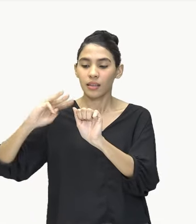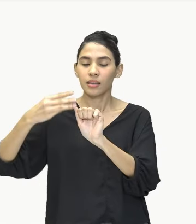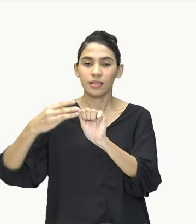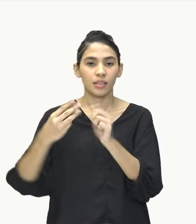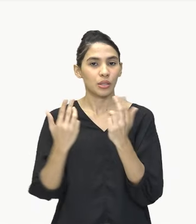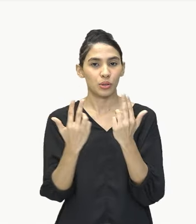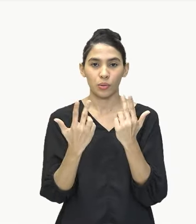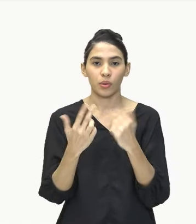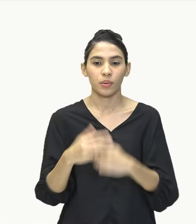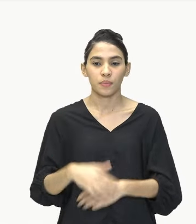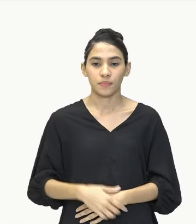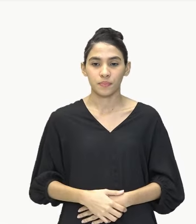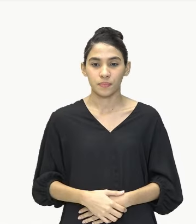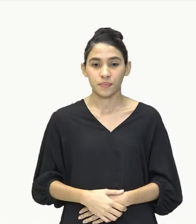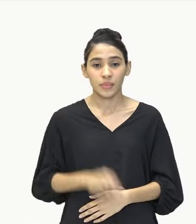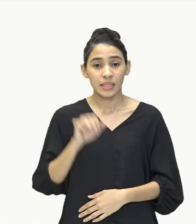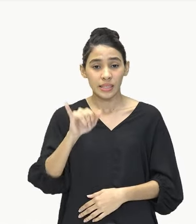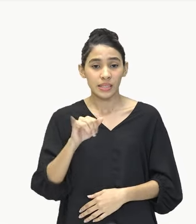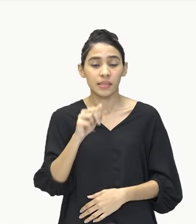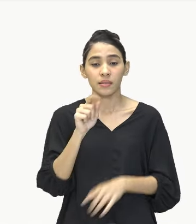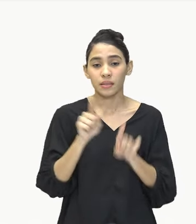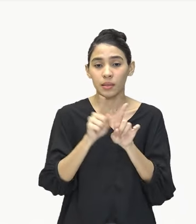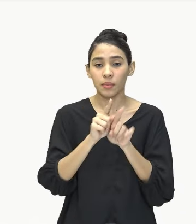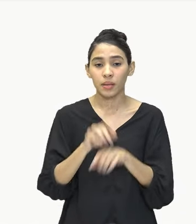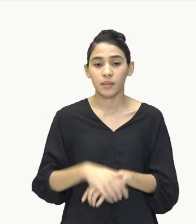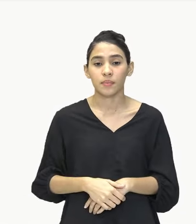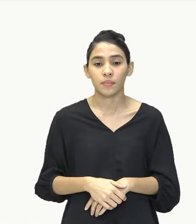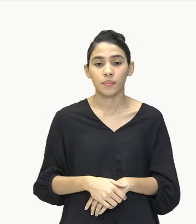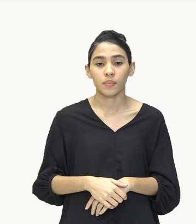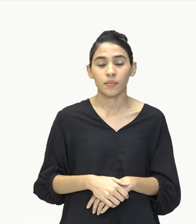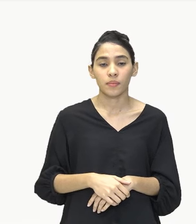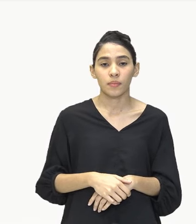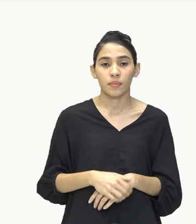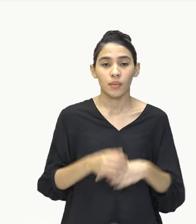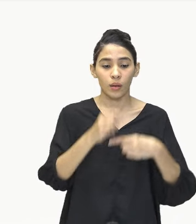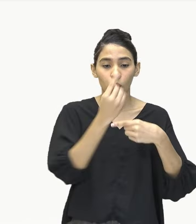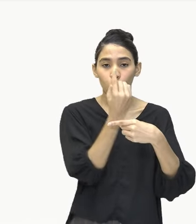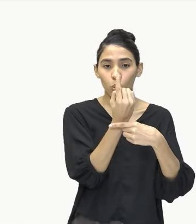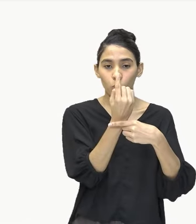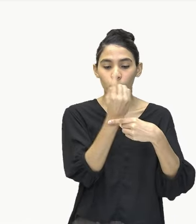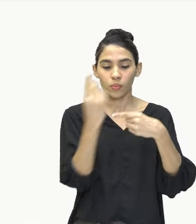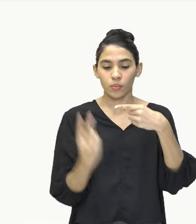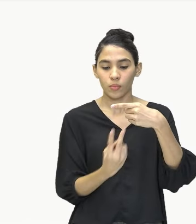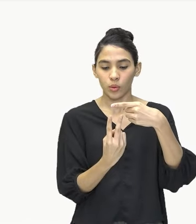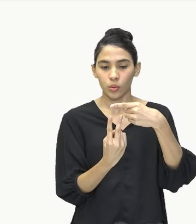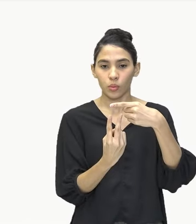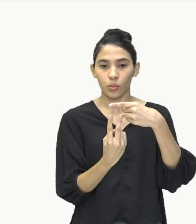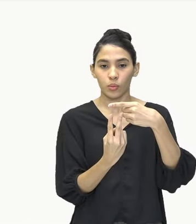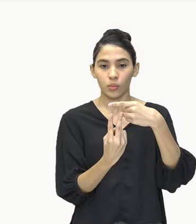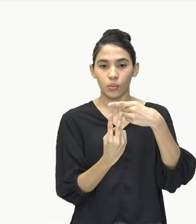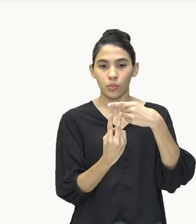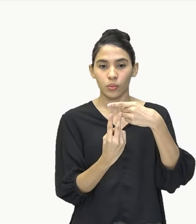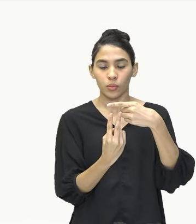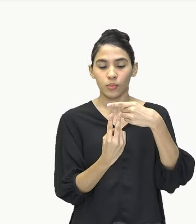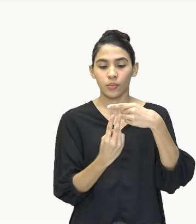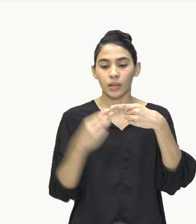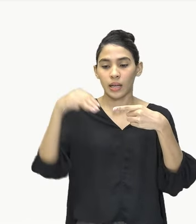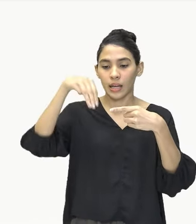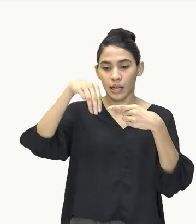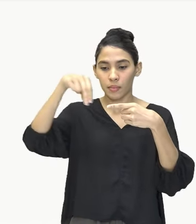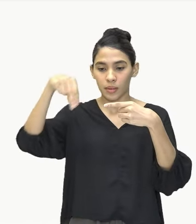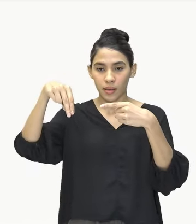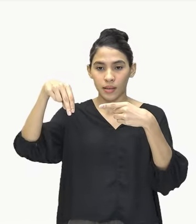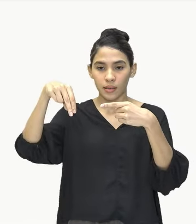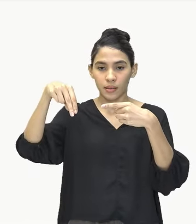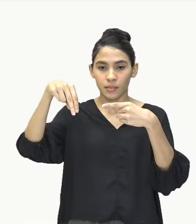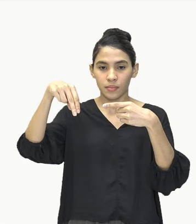elevado a 3. Se eu tiver 1 sobre 2 mn, um